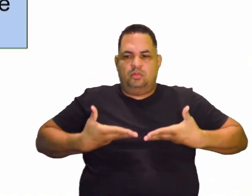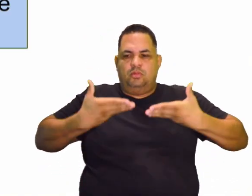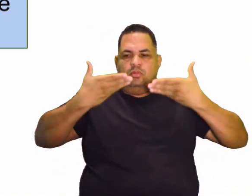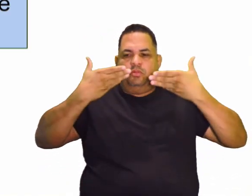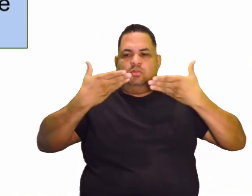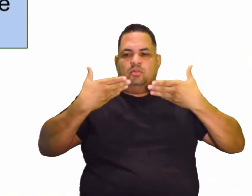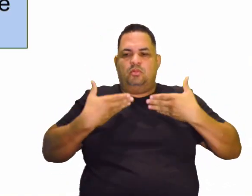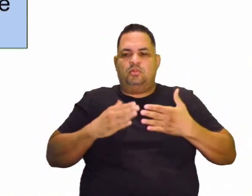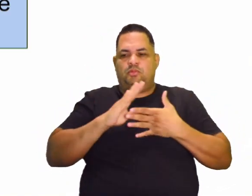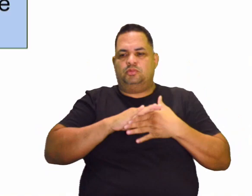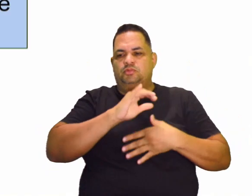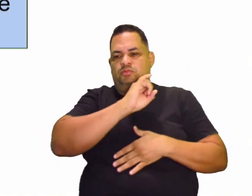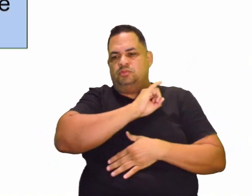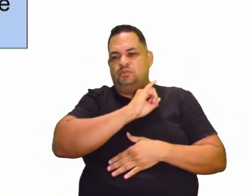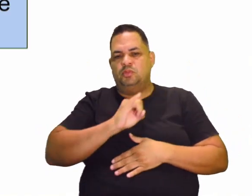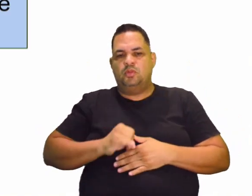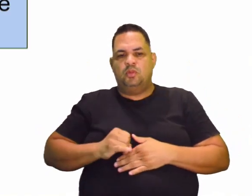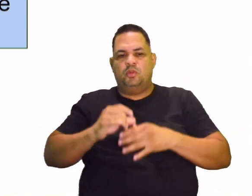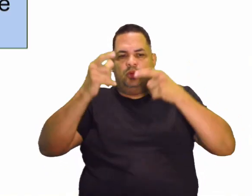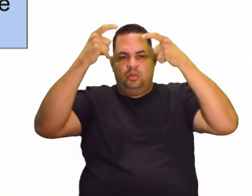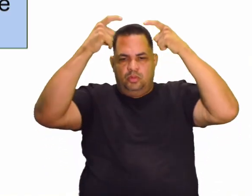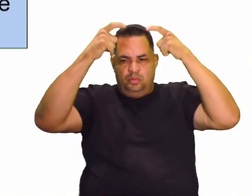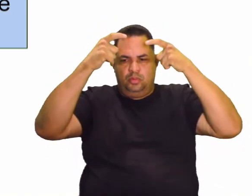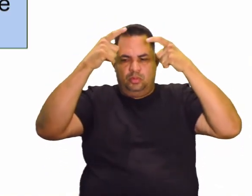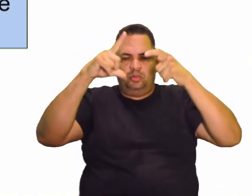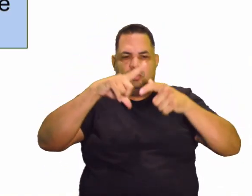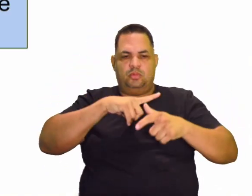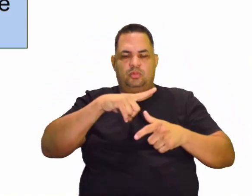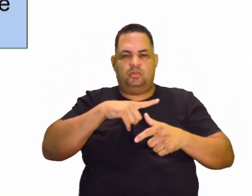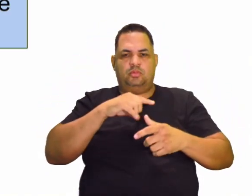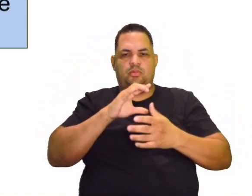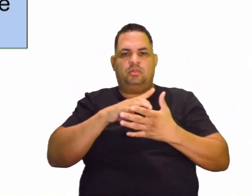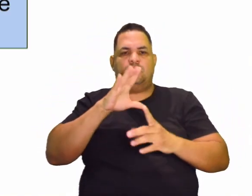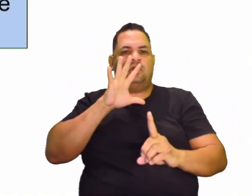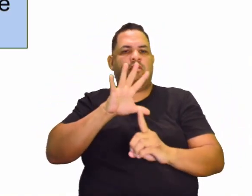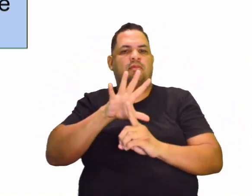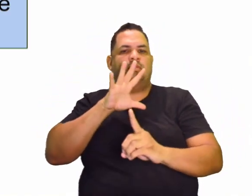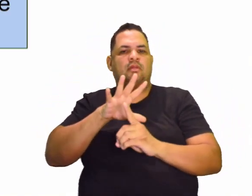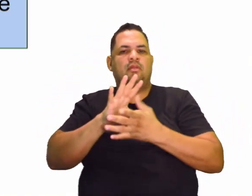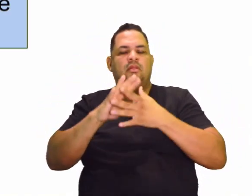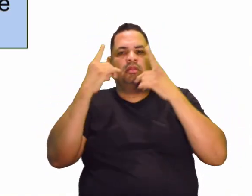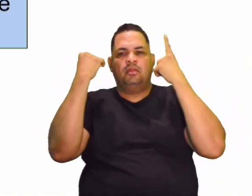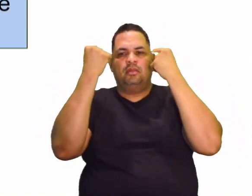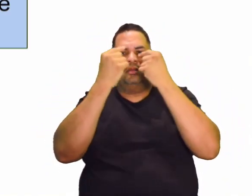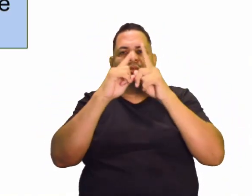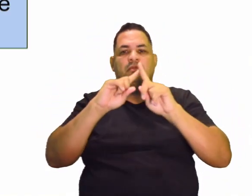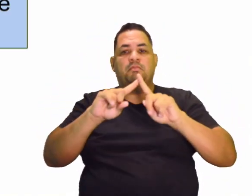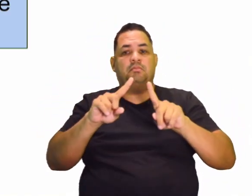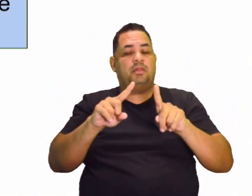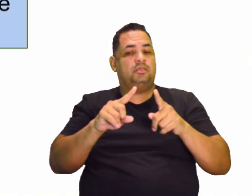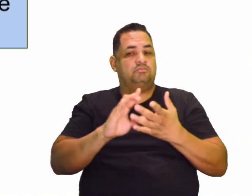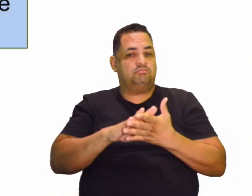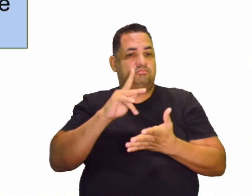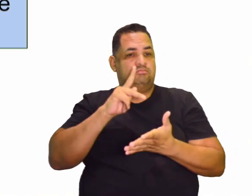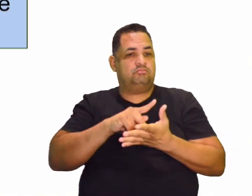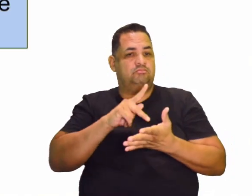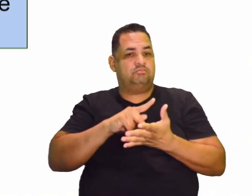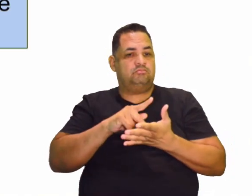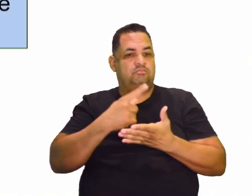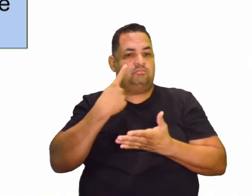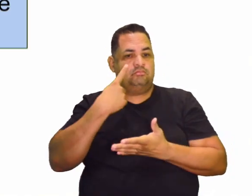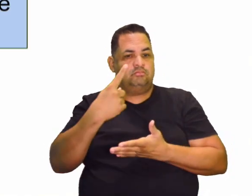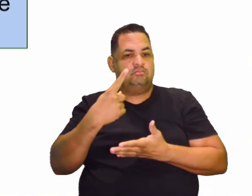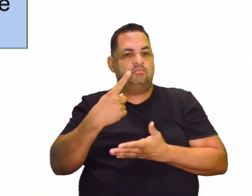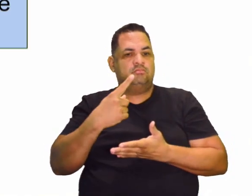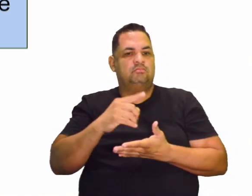né? Então, havia forte influência grega, porém mais realista. Eles foram mais realistas